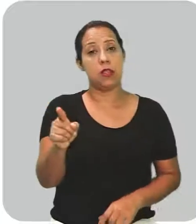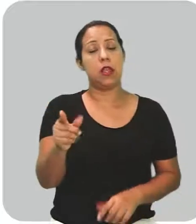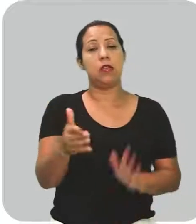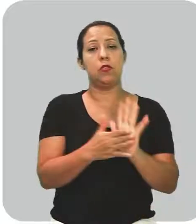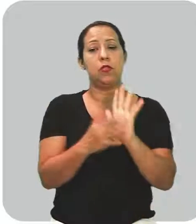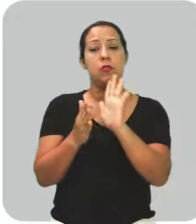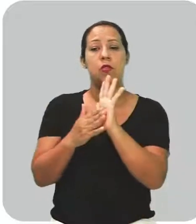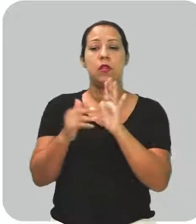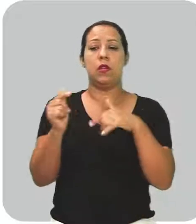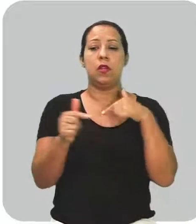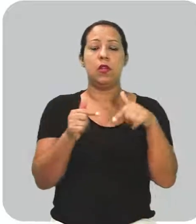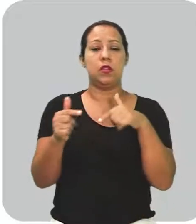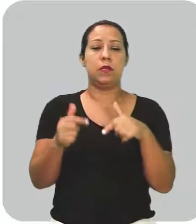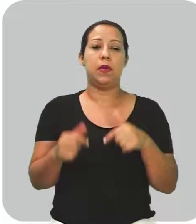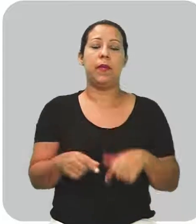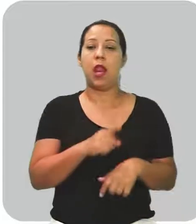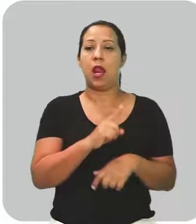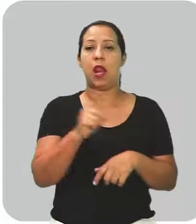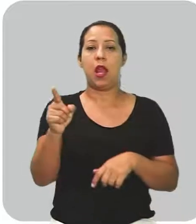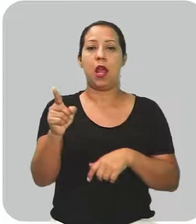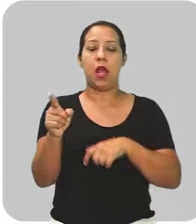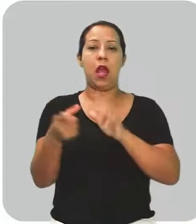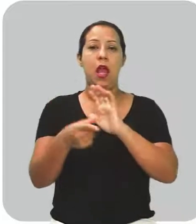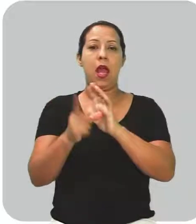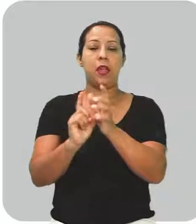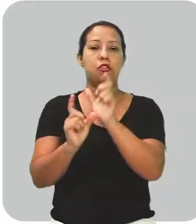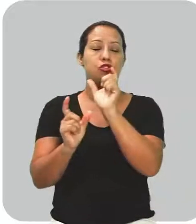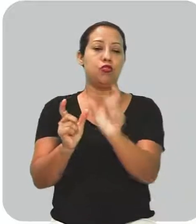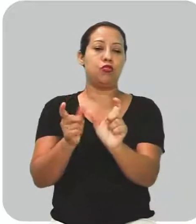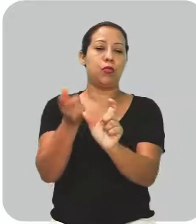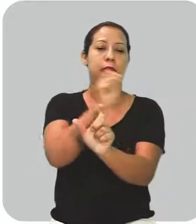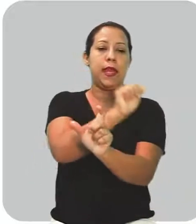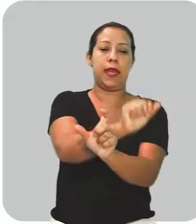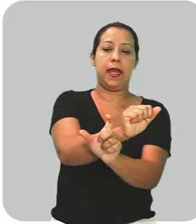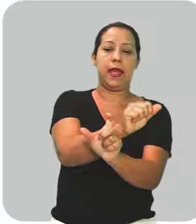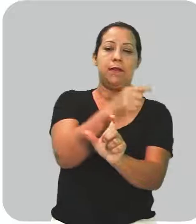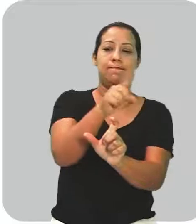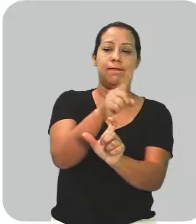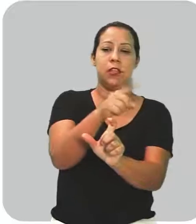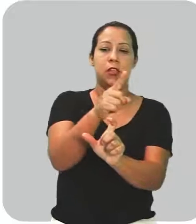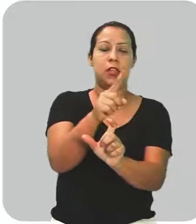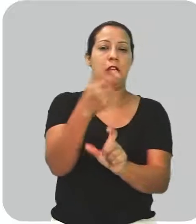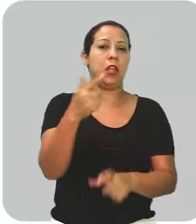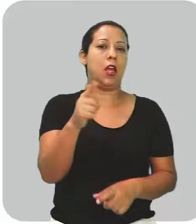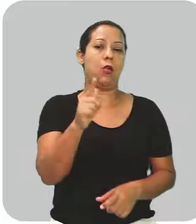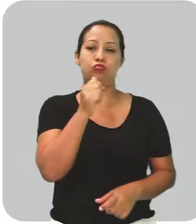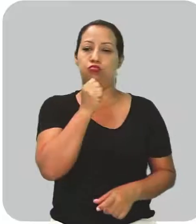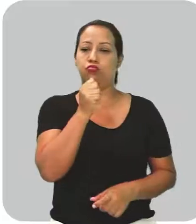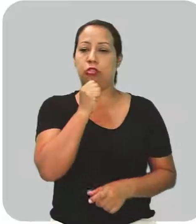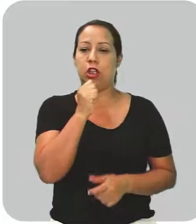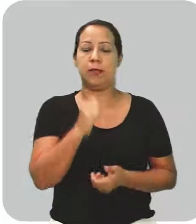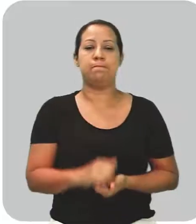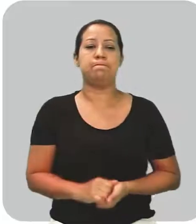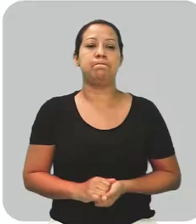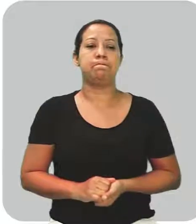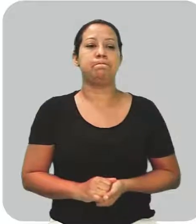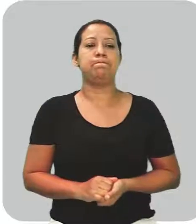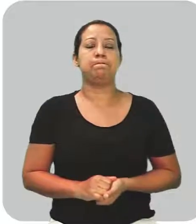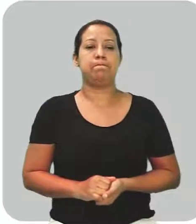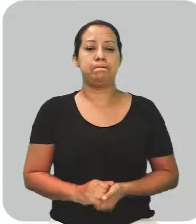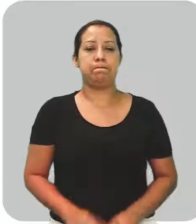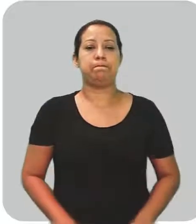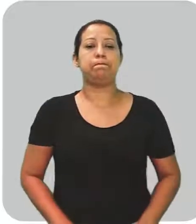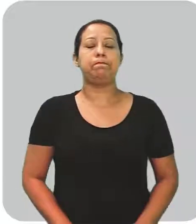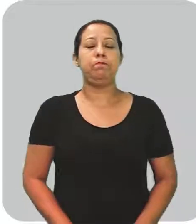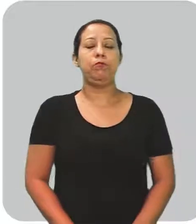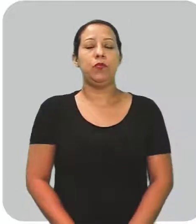trabalho. Não temos aí a presença aí da crase diante aí de pronome, né? Tá? Pronomes e expressões